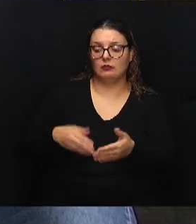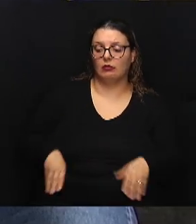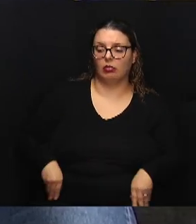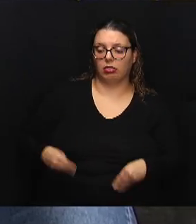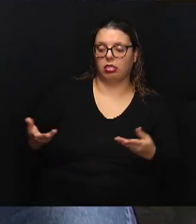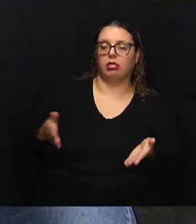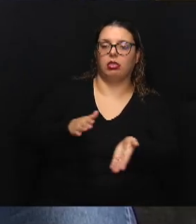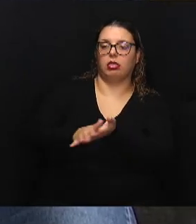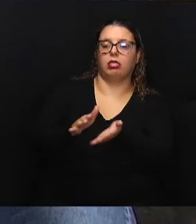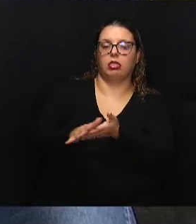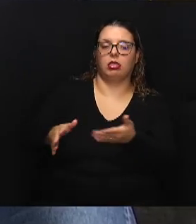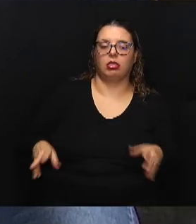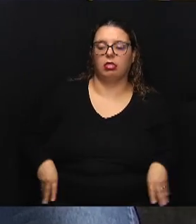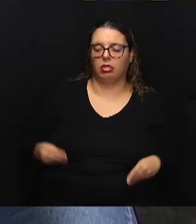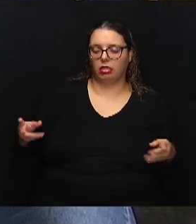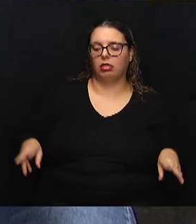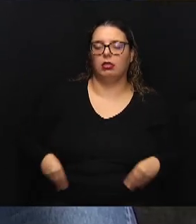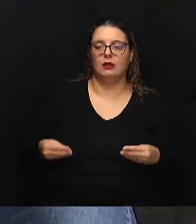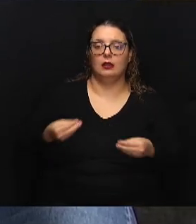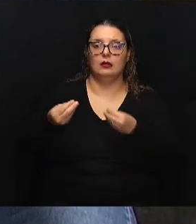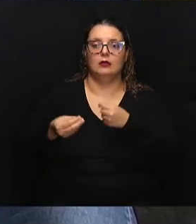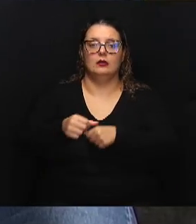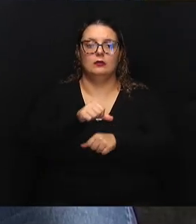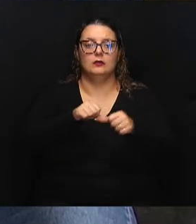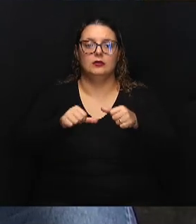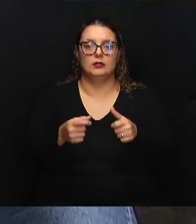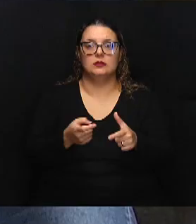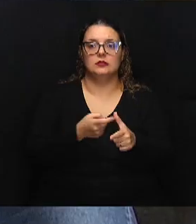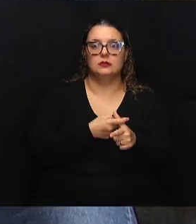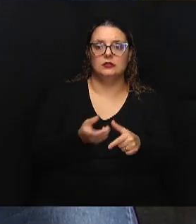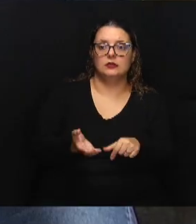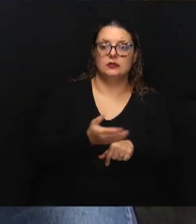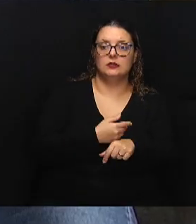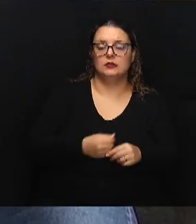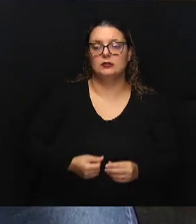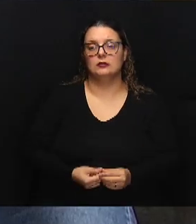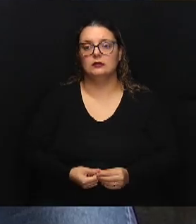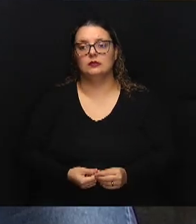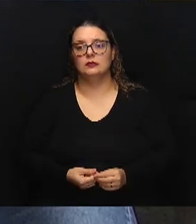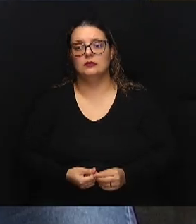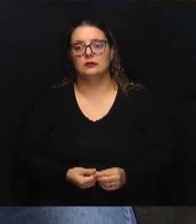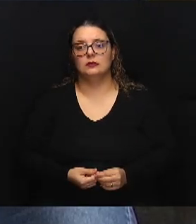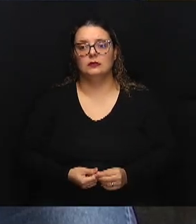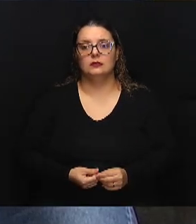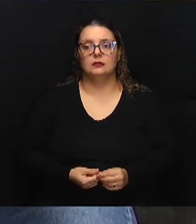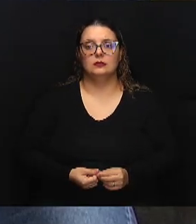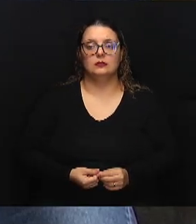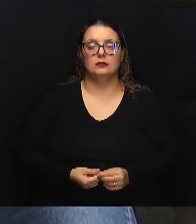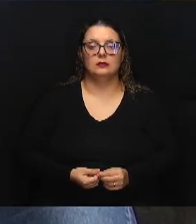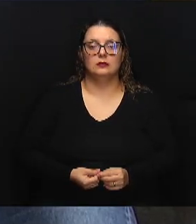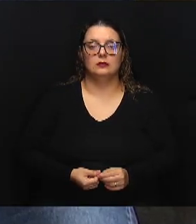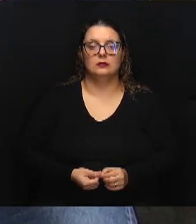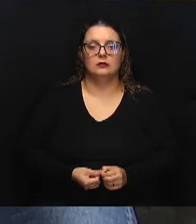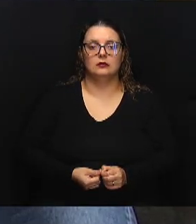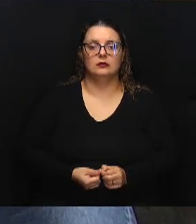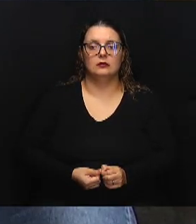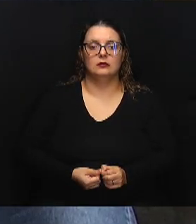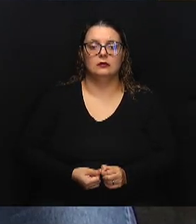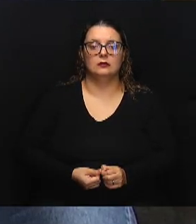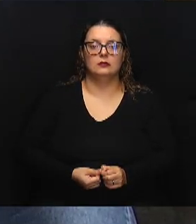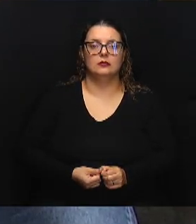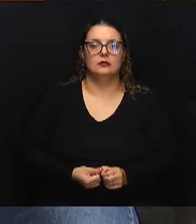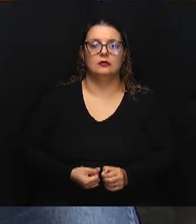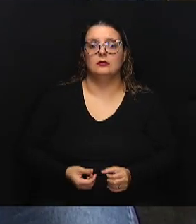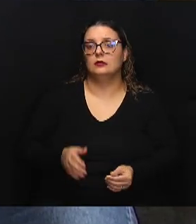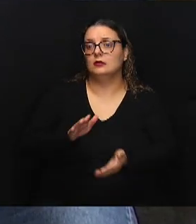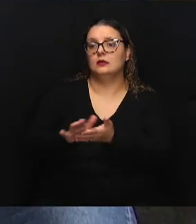como reverter antes dívidas, antes situações de qual ele está desperdiçando lá,